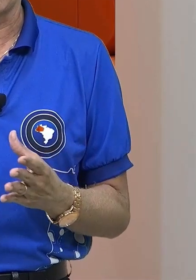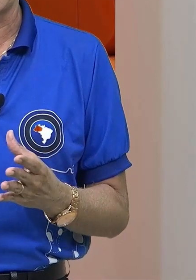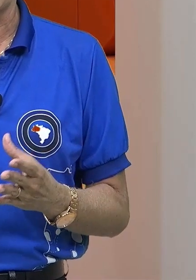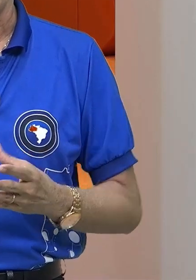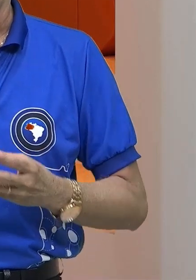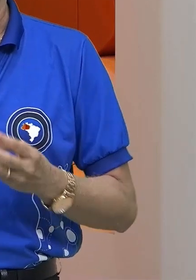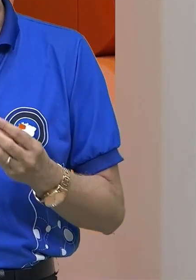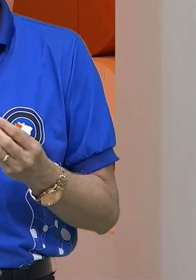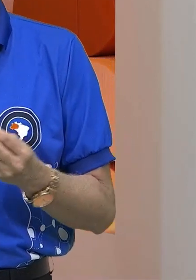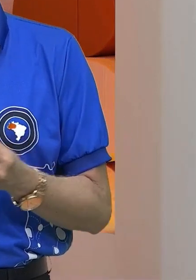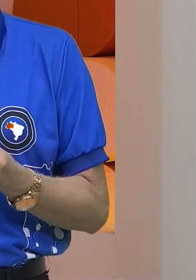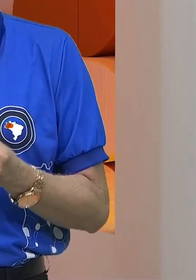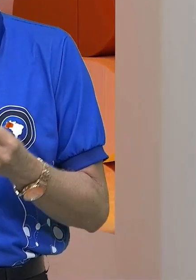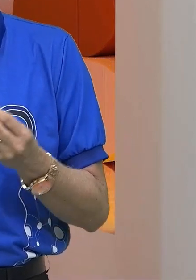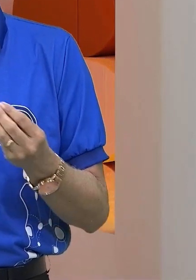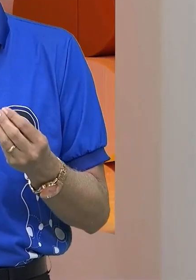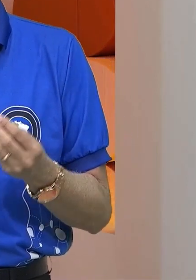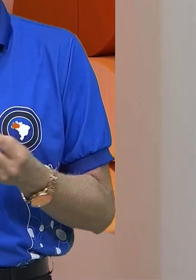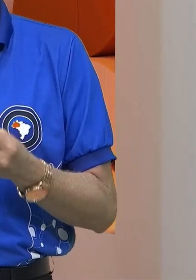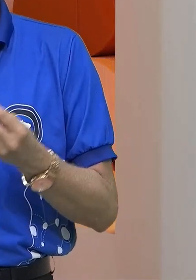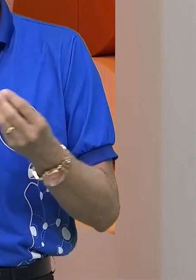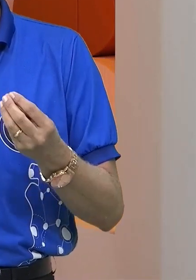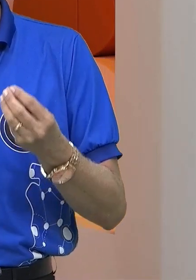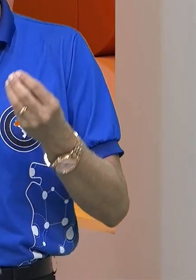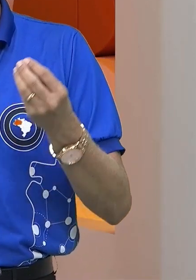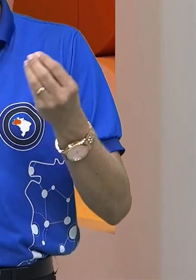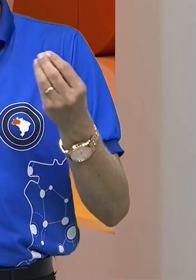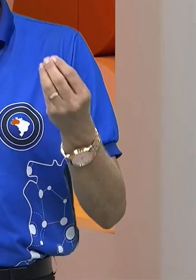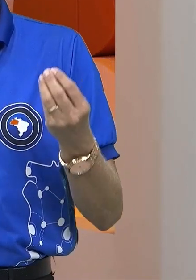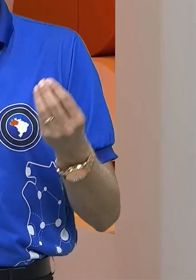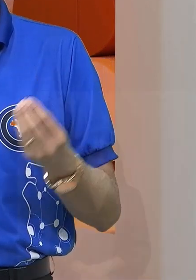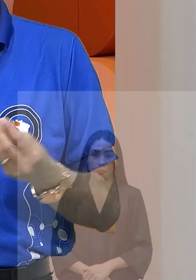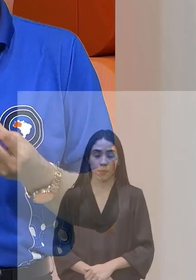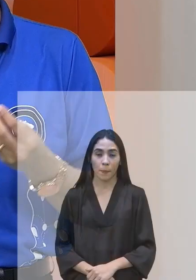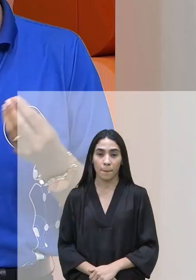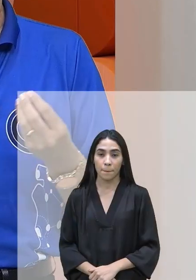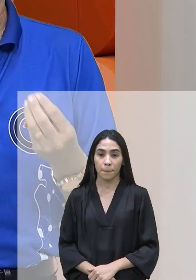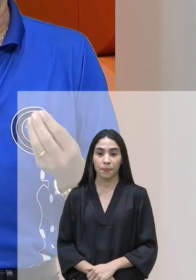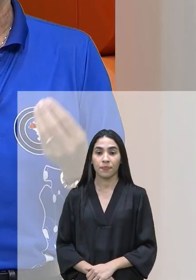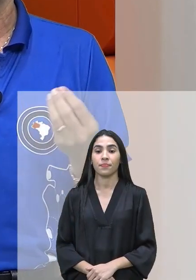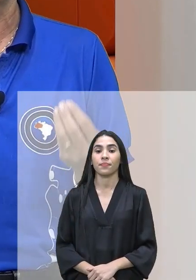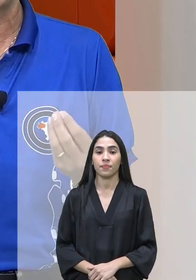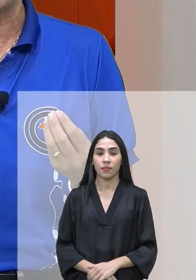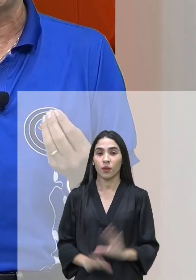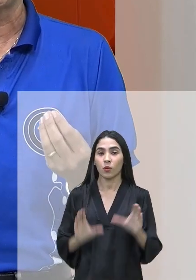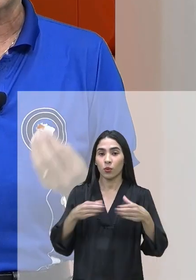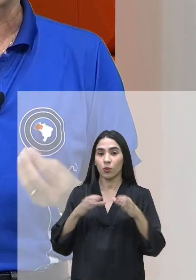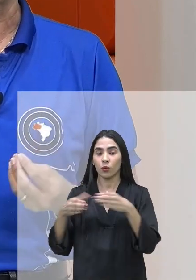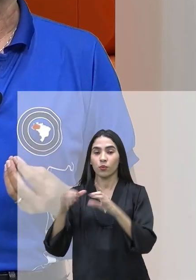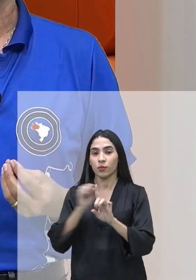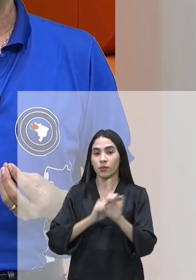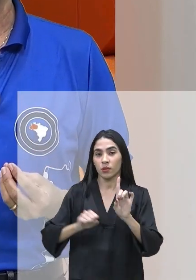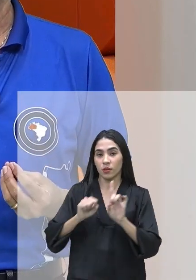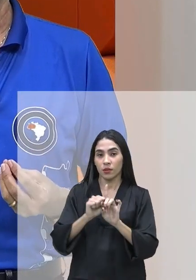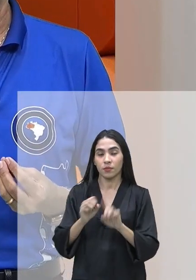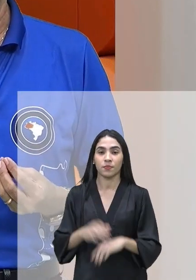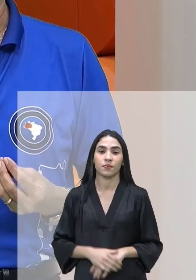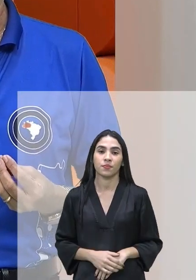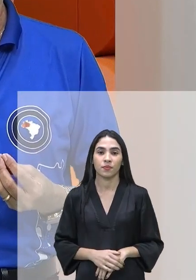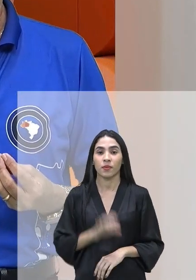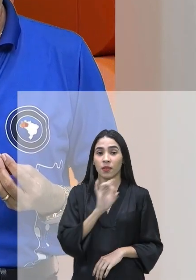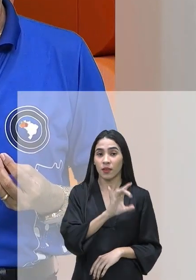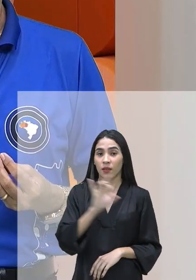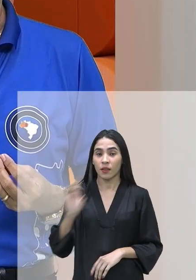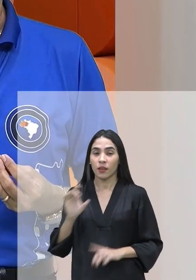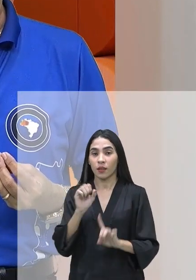referencial teórico, você vai ter pessoas e grupos diferenciados por uma classe social. E cada